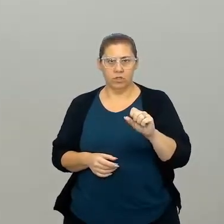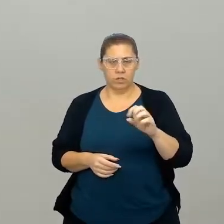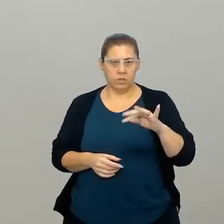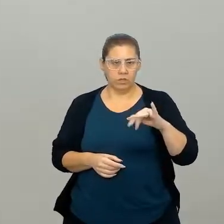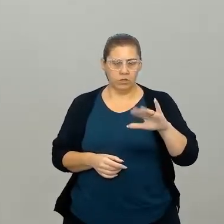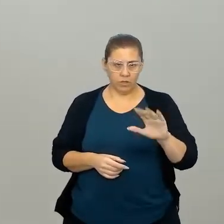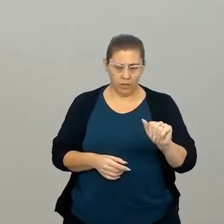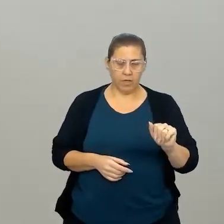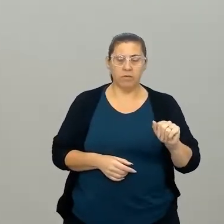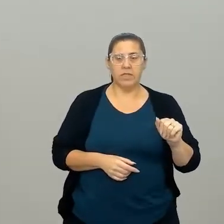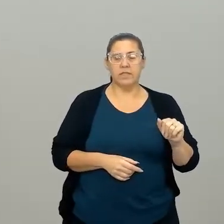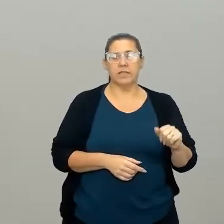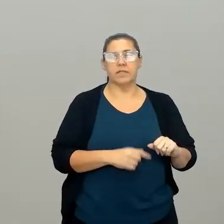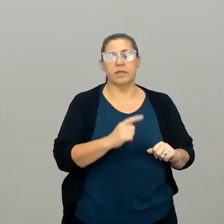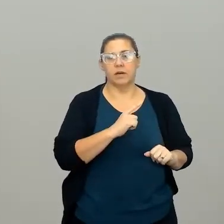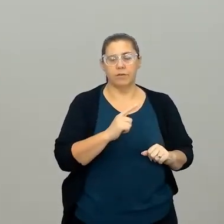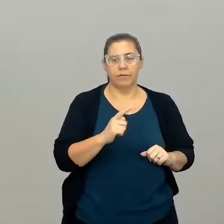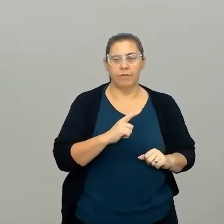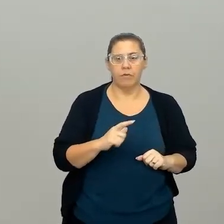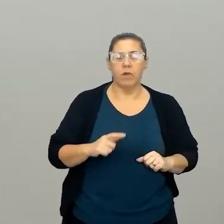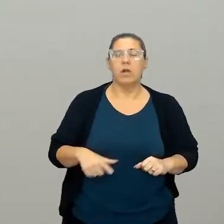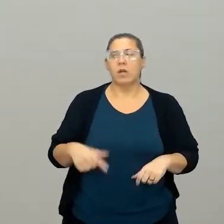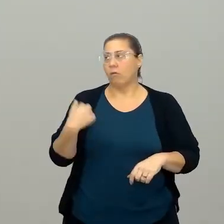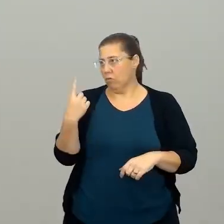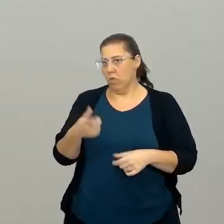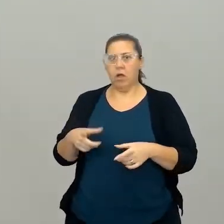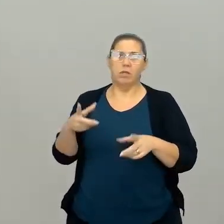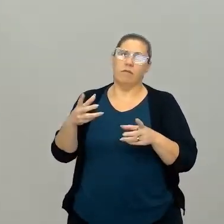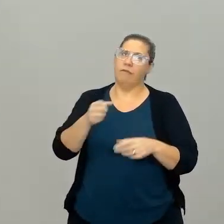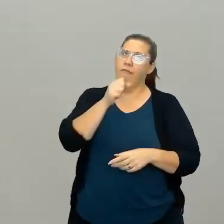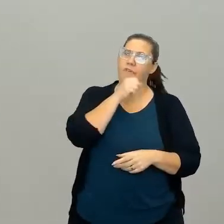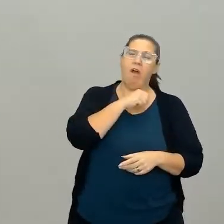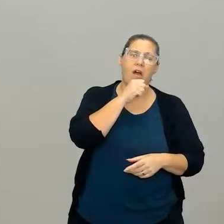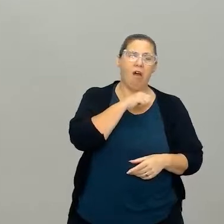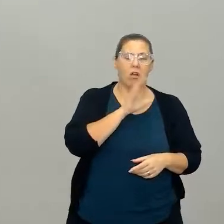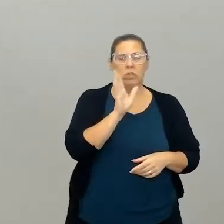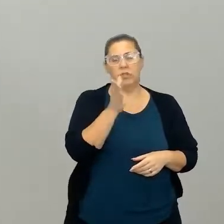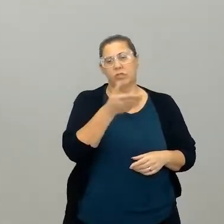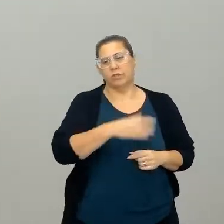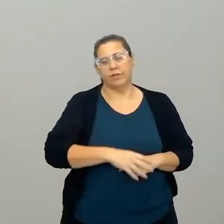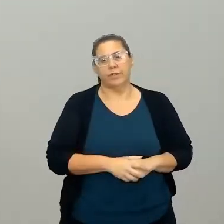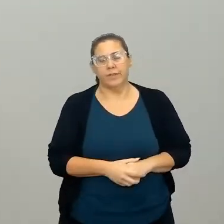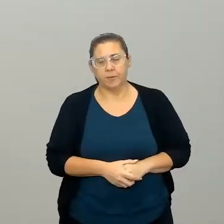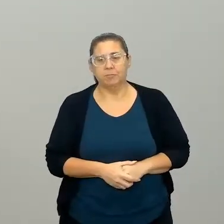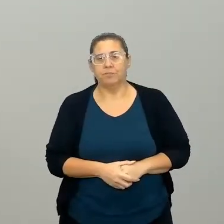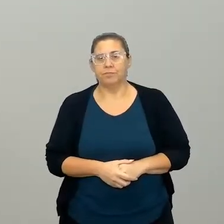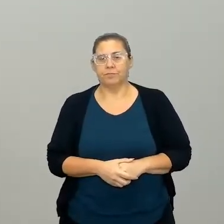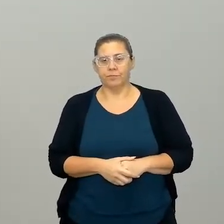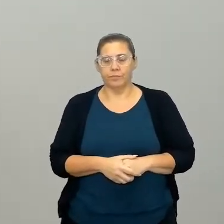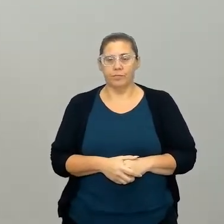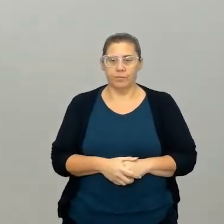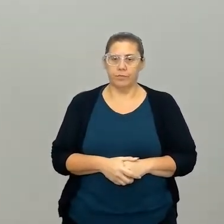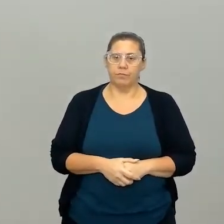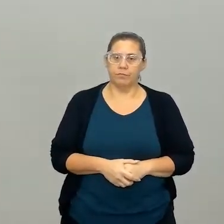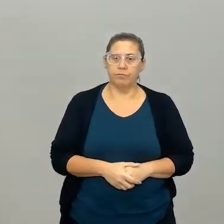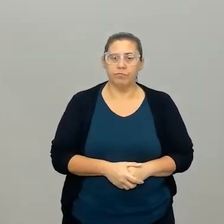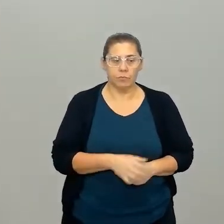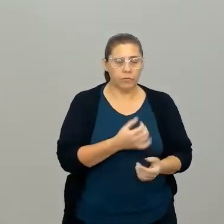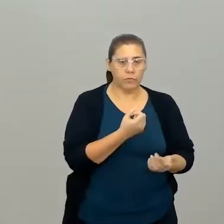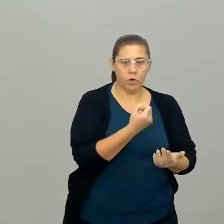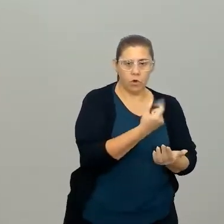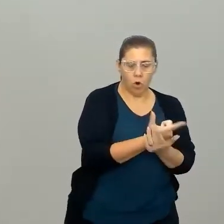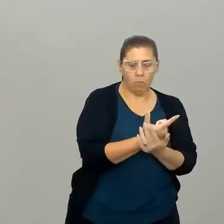sou um dinossauro. Somos, né? Porque a grande maioria da galera hoje faz o e-commerce. Né? Compra